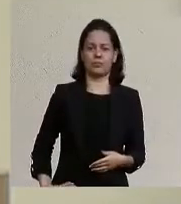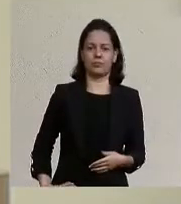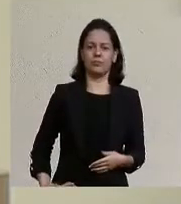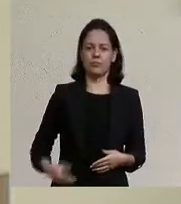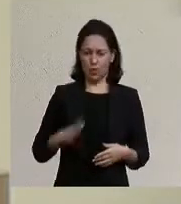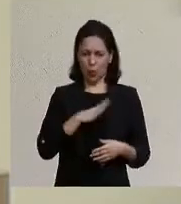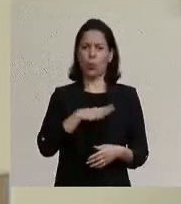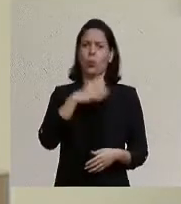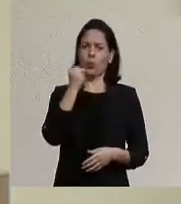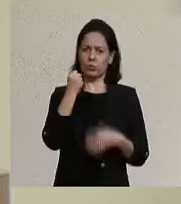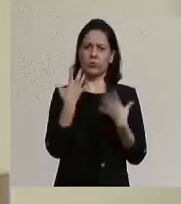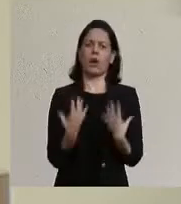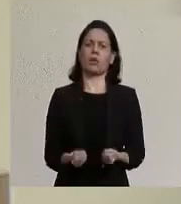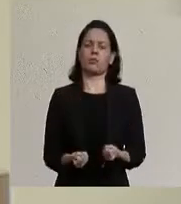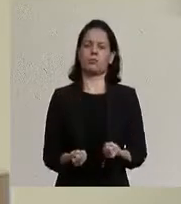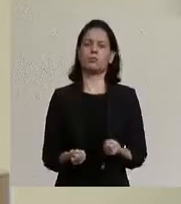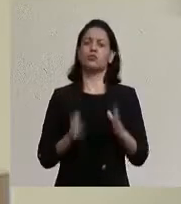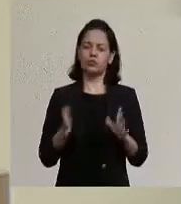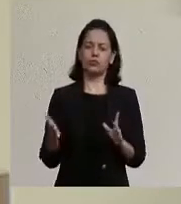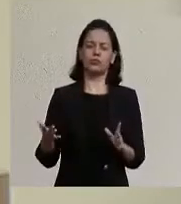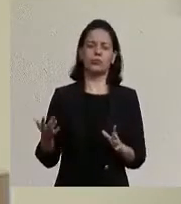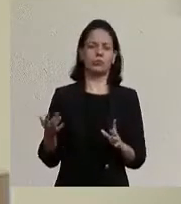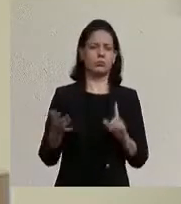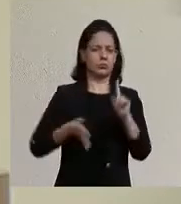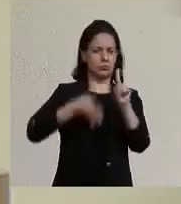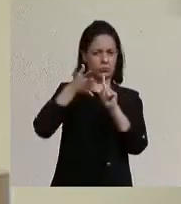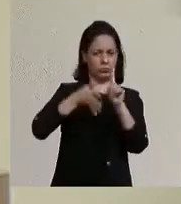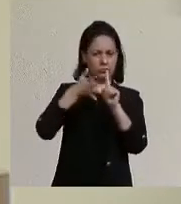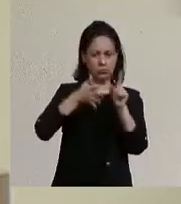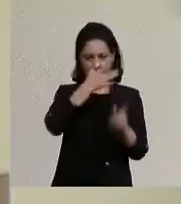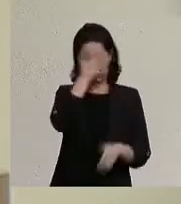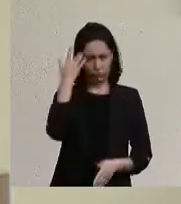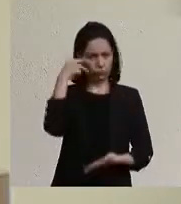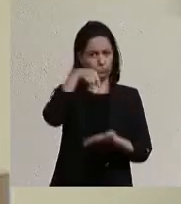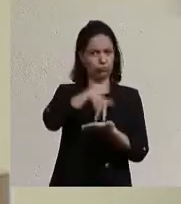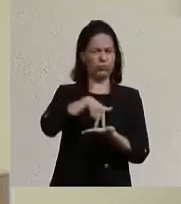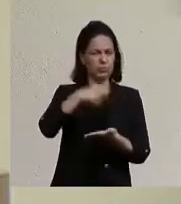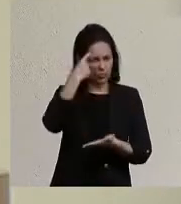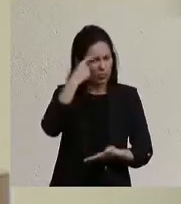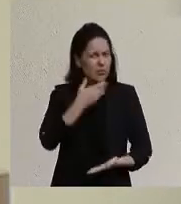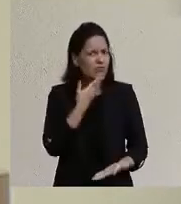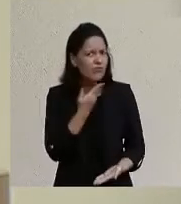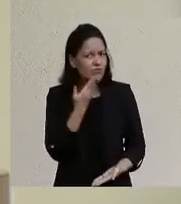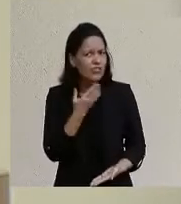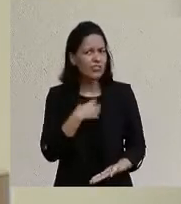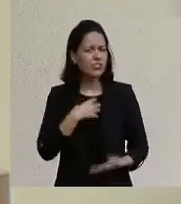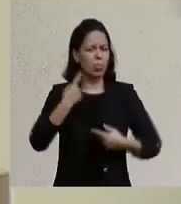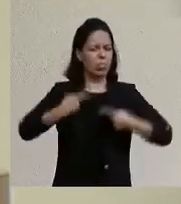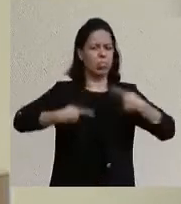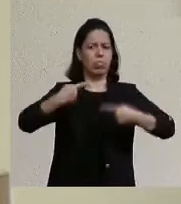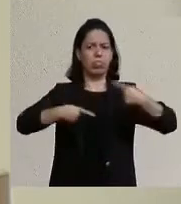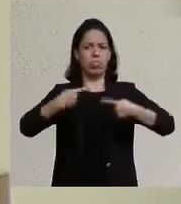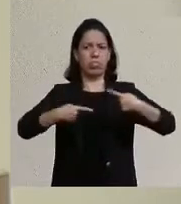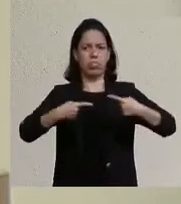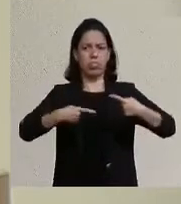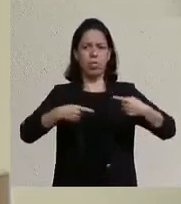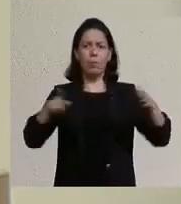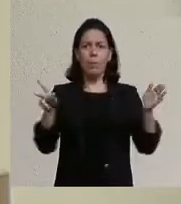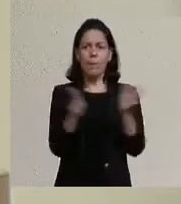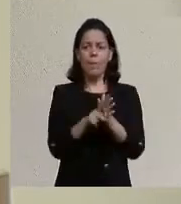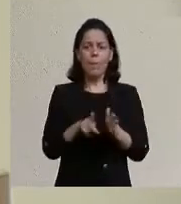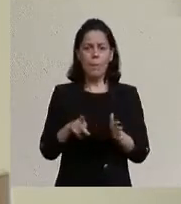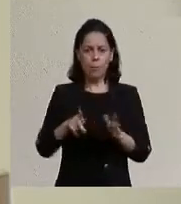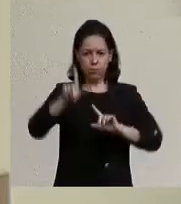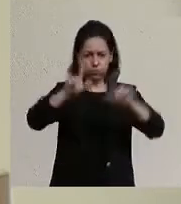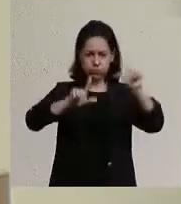enfrentar assim como foi falo aqui nessa Tribuna não é fácil é a pessoa ir para um debate em rede nacional